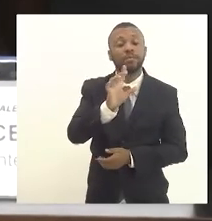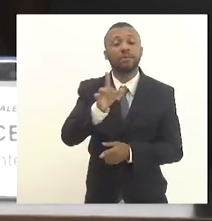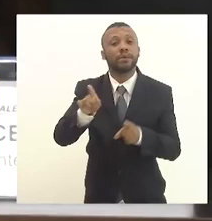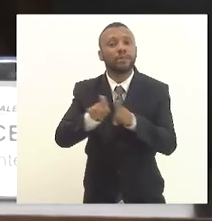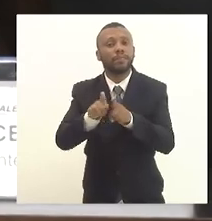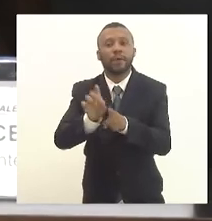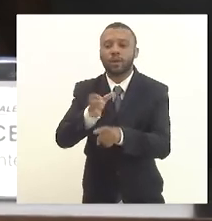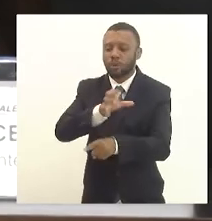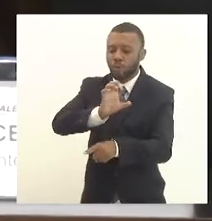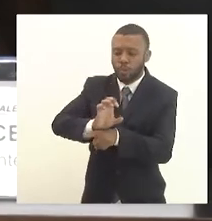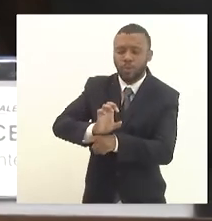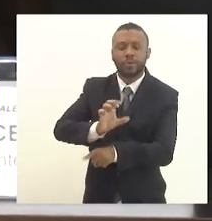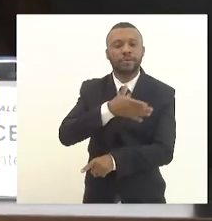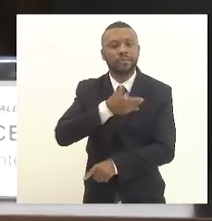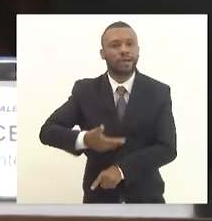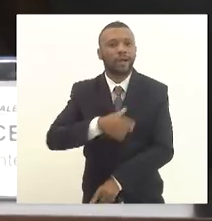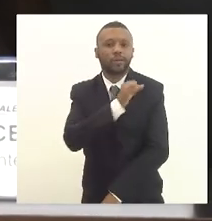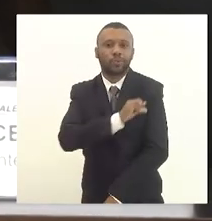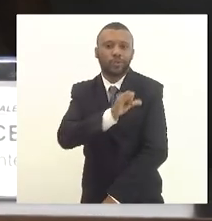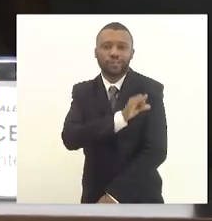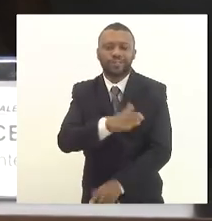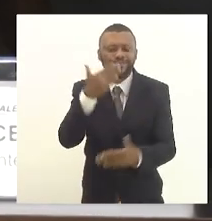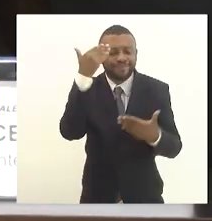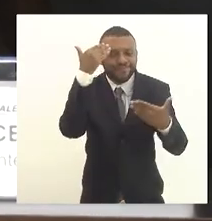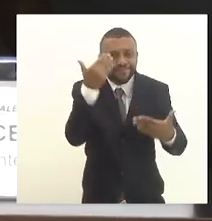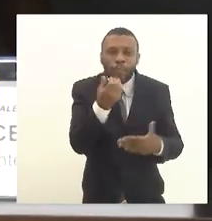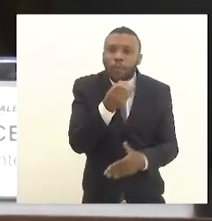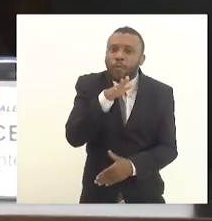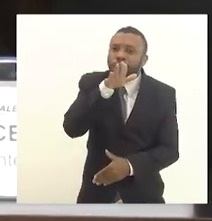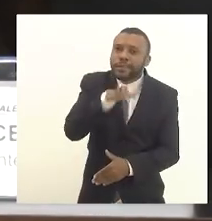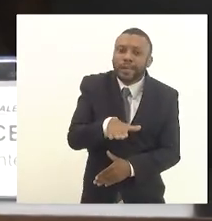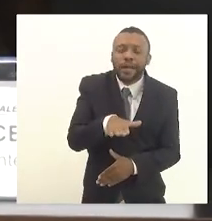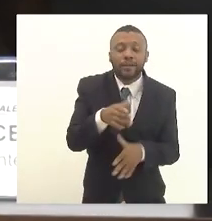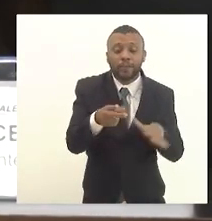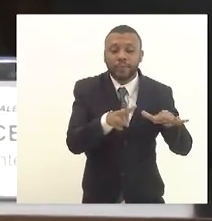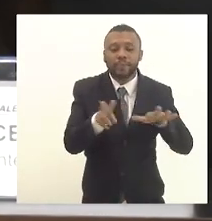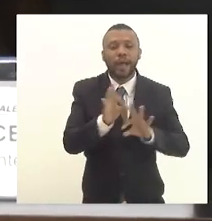Então, muito, muito obrigado, uma boa tarde, uma ótima semana a todos.